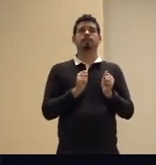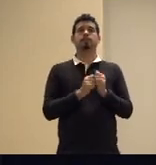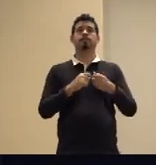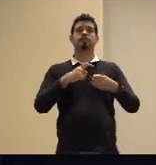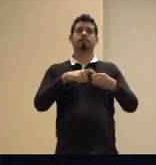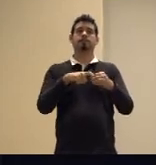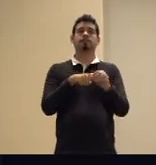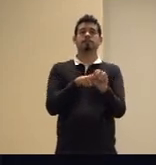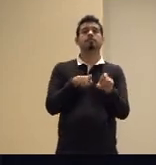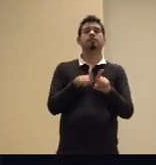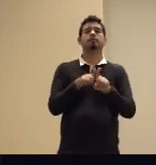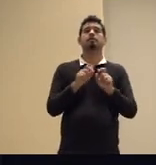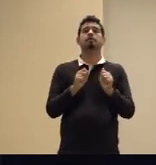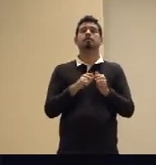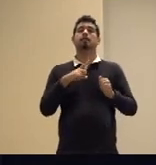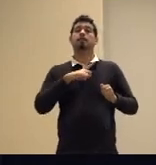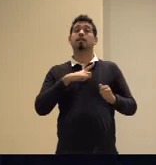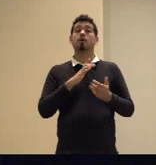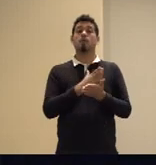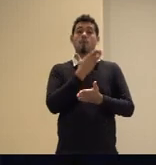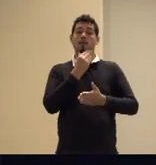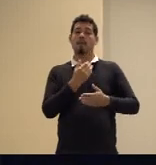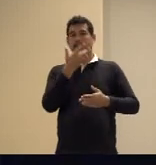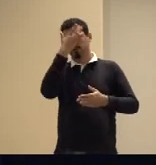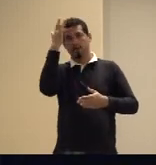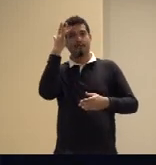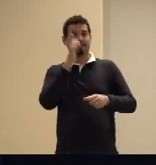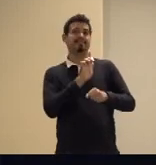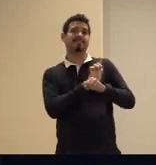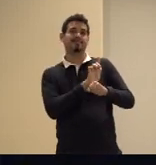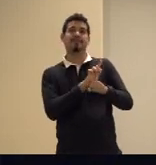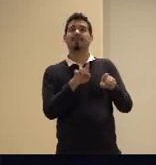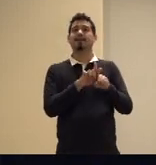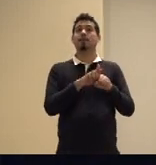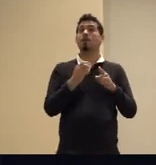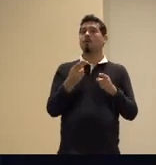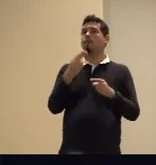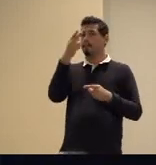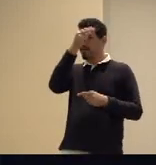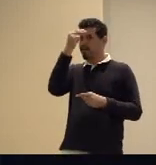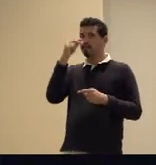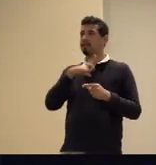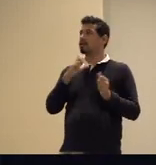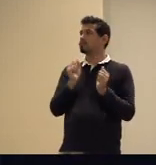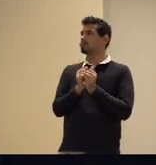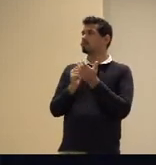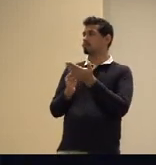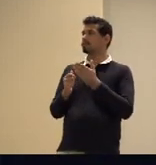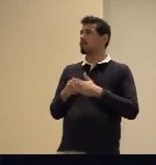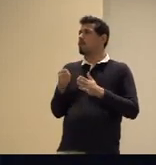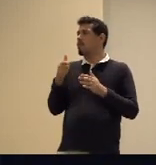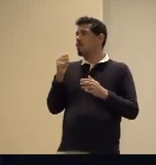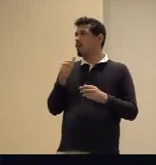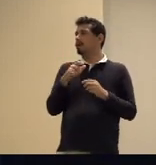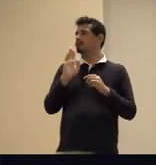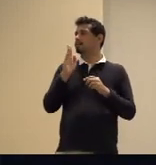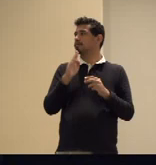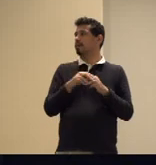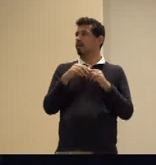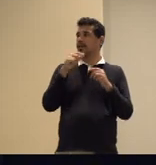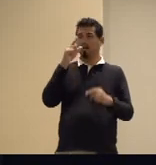seja, importa que tenha um gestor com capacidade, e o prefeito aqui presente, está quase cochilando, já pegou um monte de